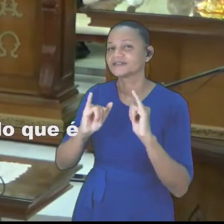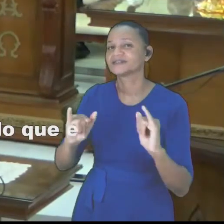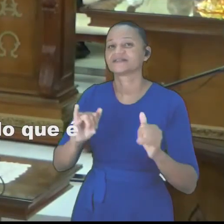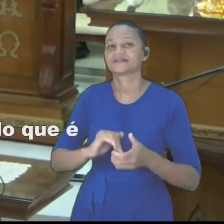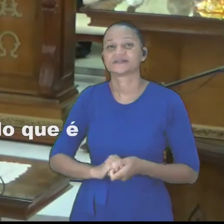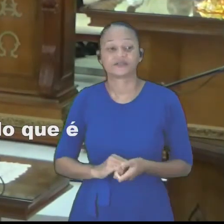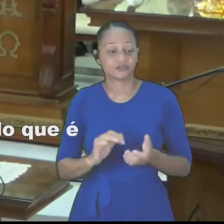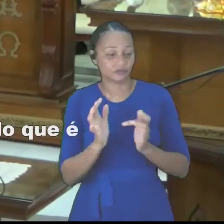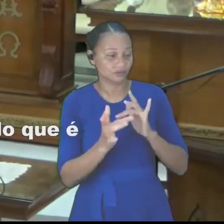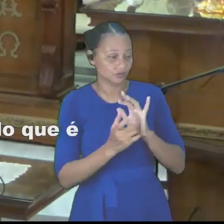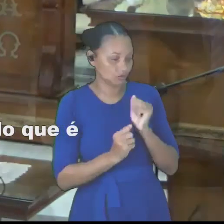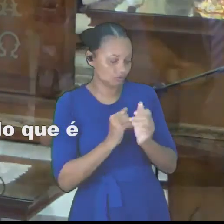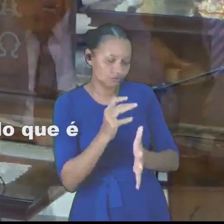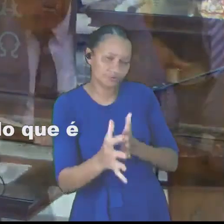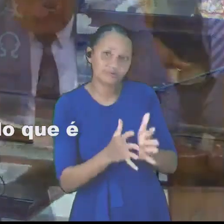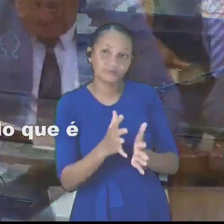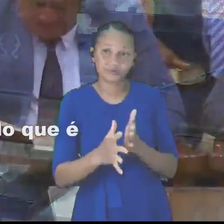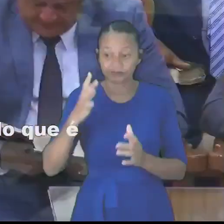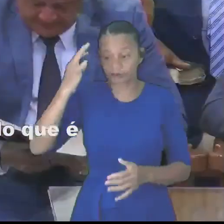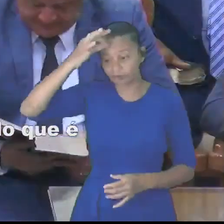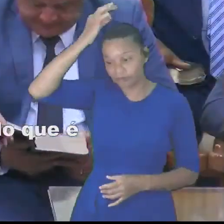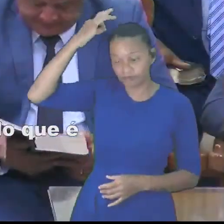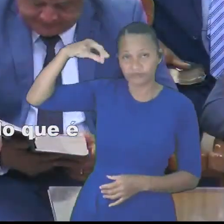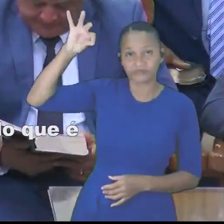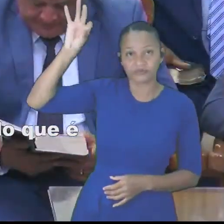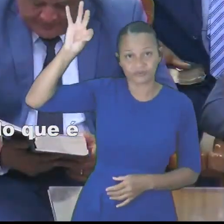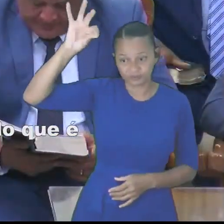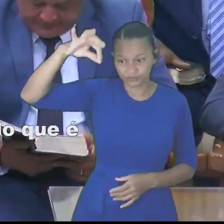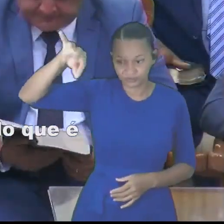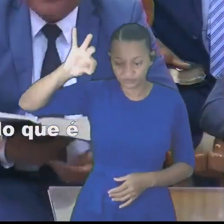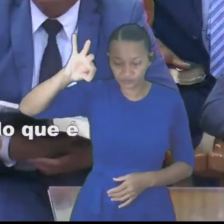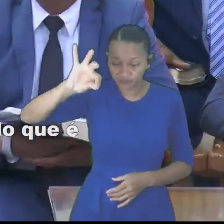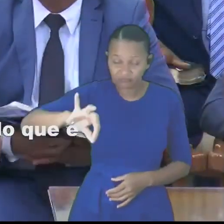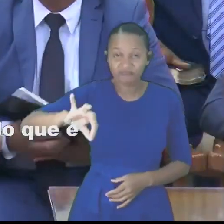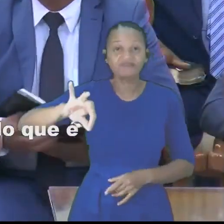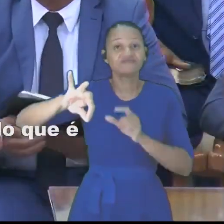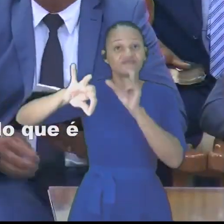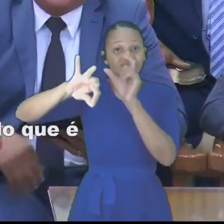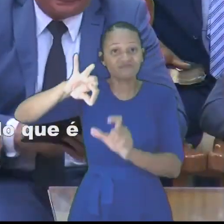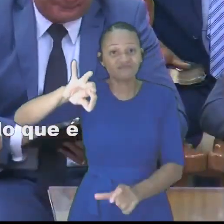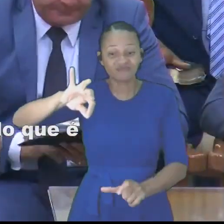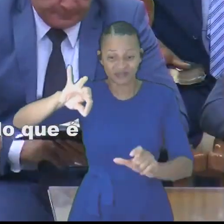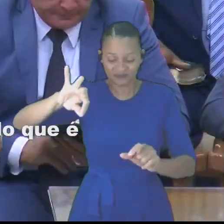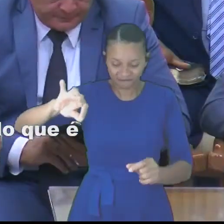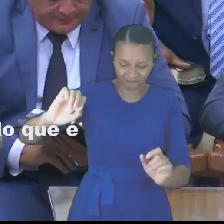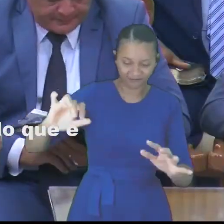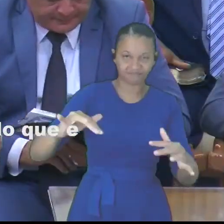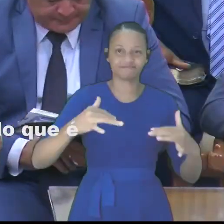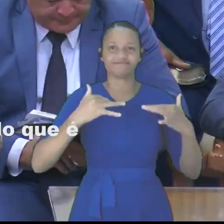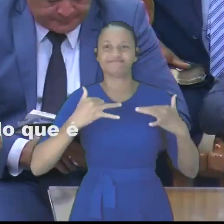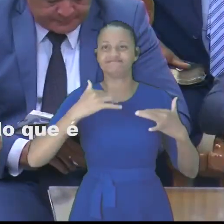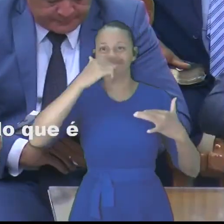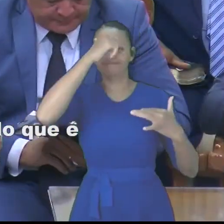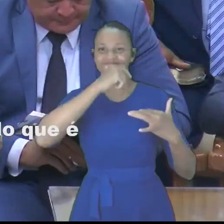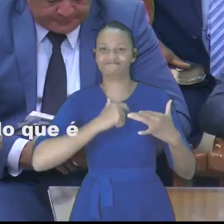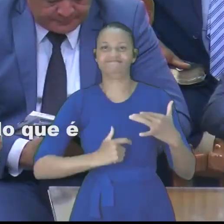Jesus disse, olha, quando o Espírito Santo vier, ele está falando do Espírito Santo, o contexto, ele me